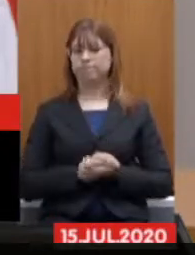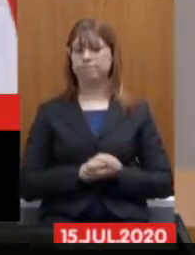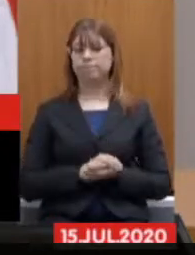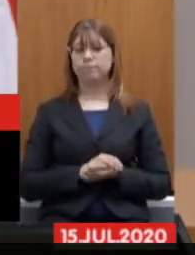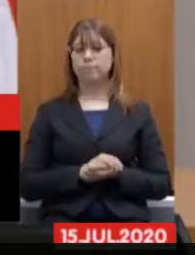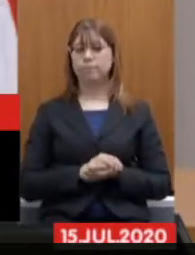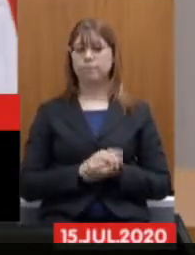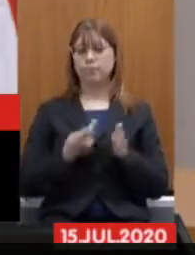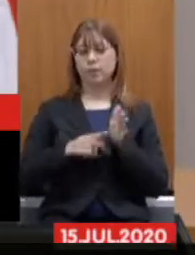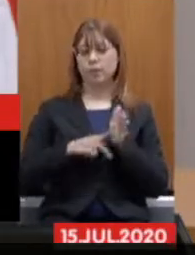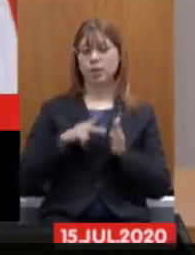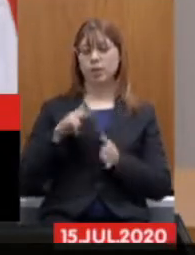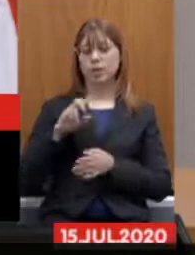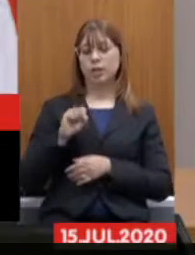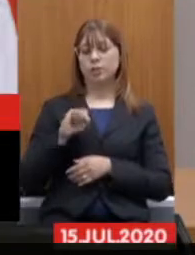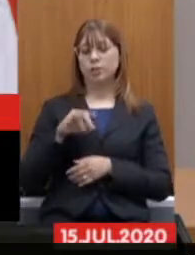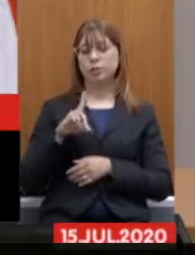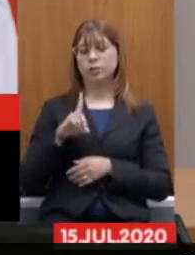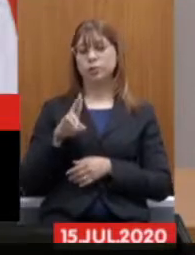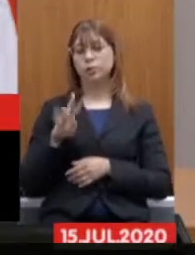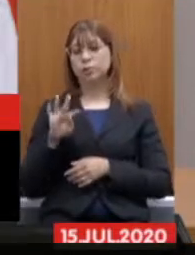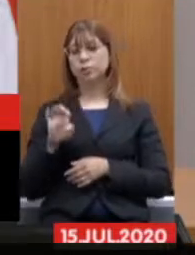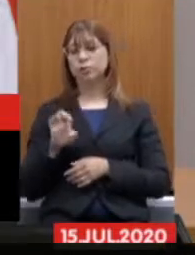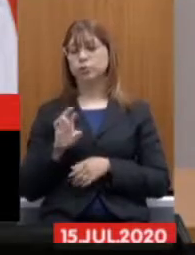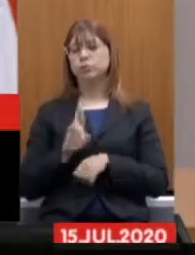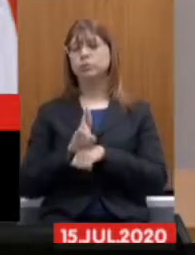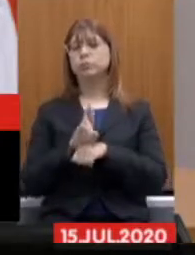e o sind-ute representa